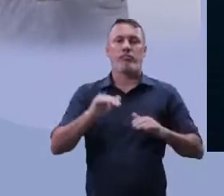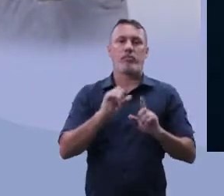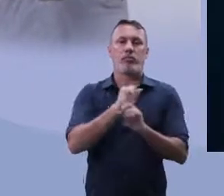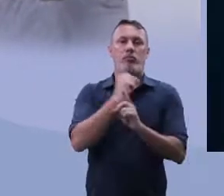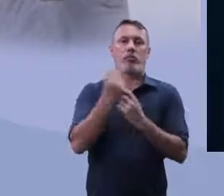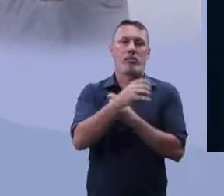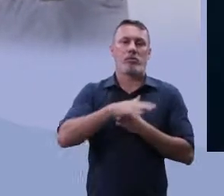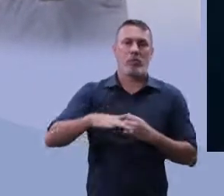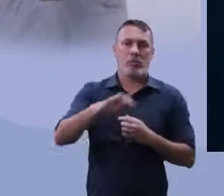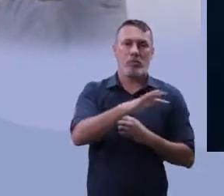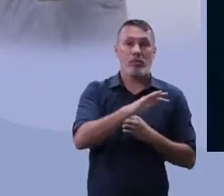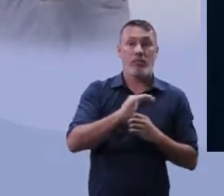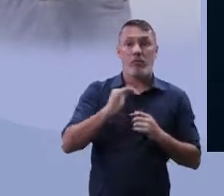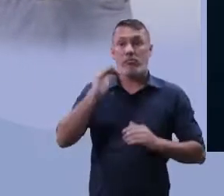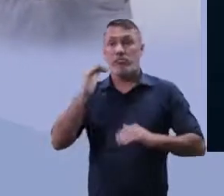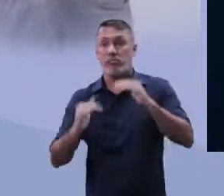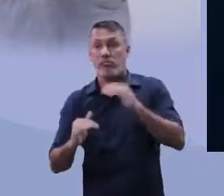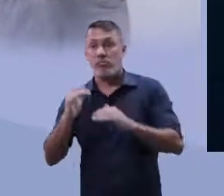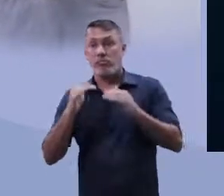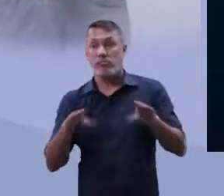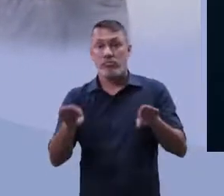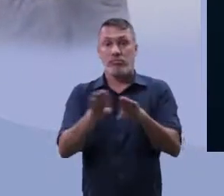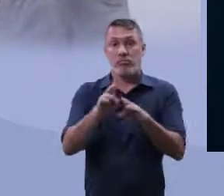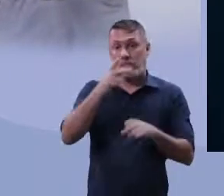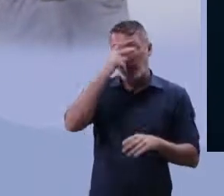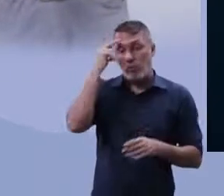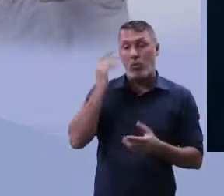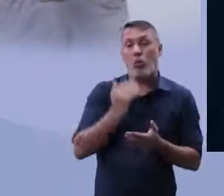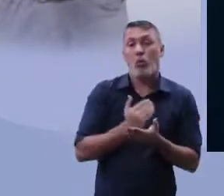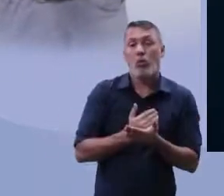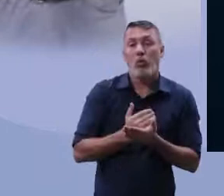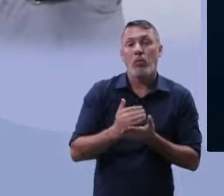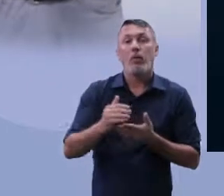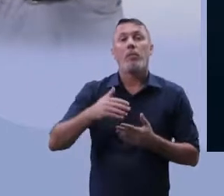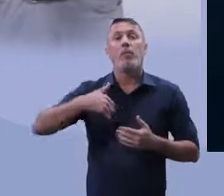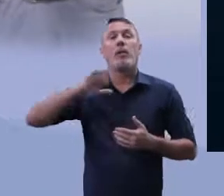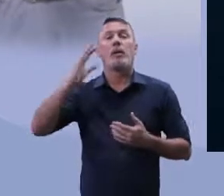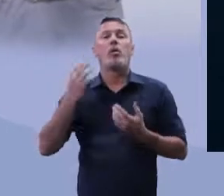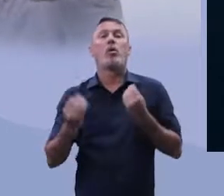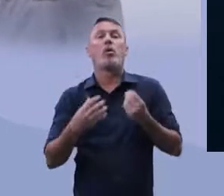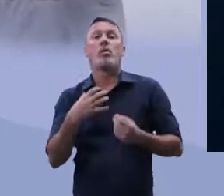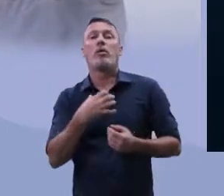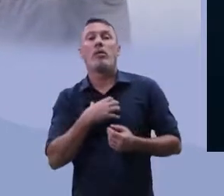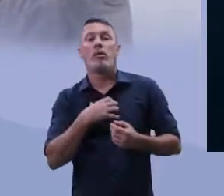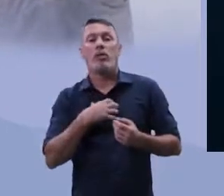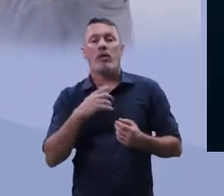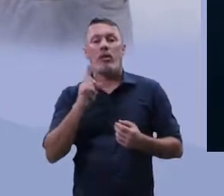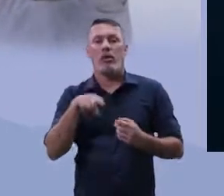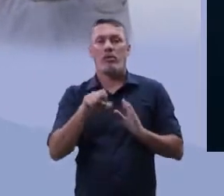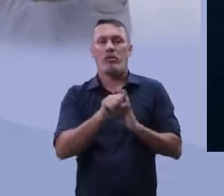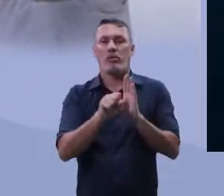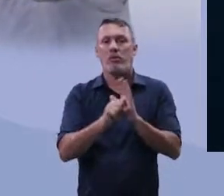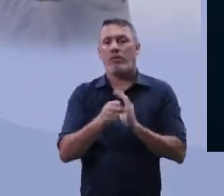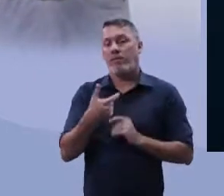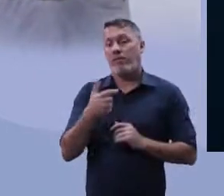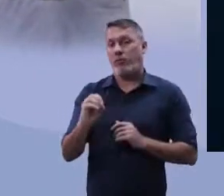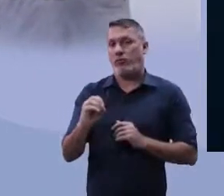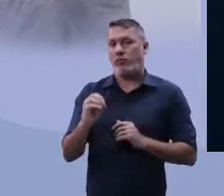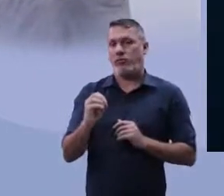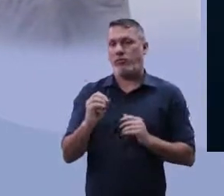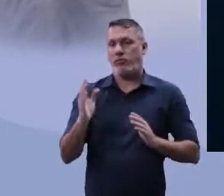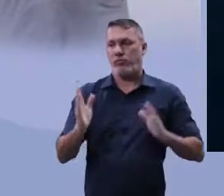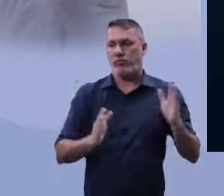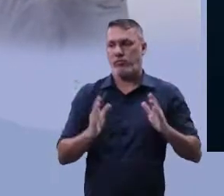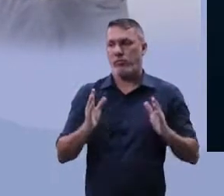entre as nações. E essa desigualdade ela começou a ser mais efetiva a partir de meados do século